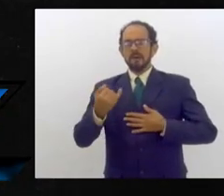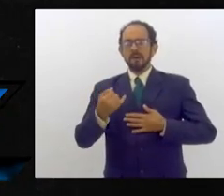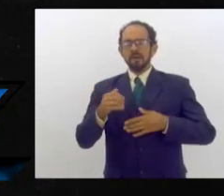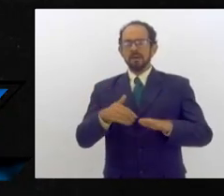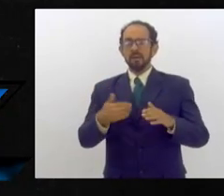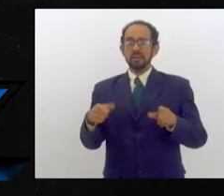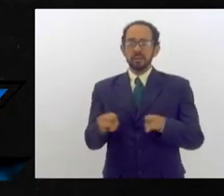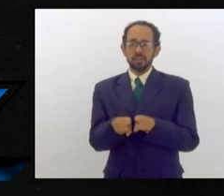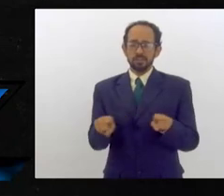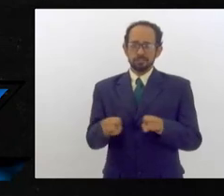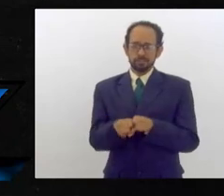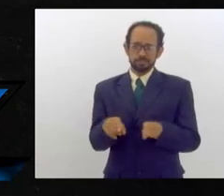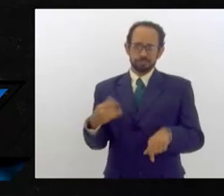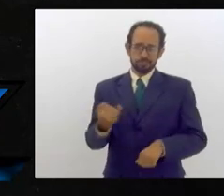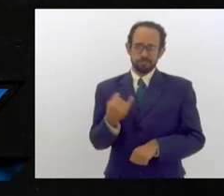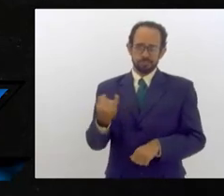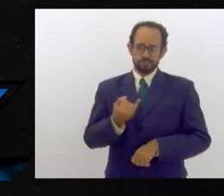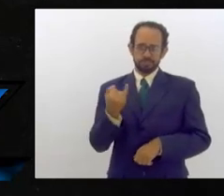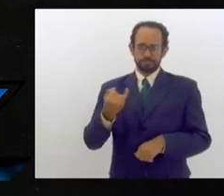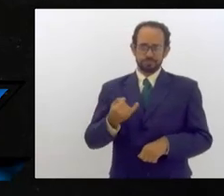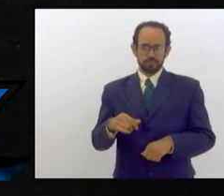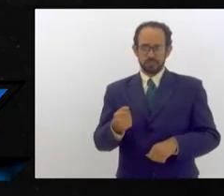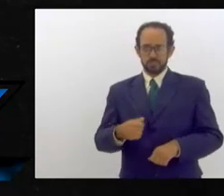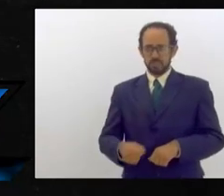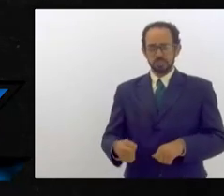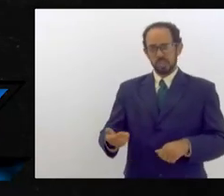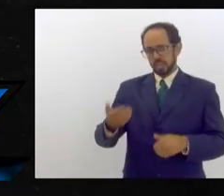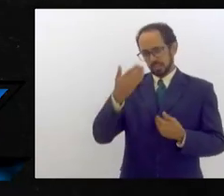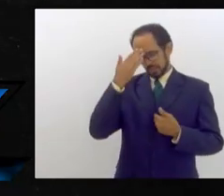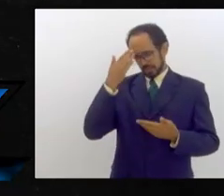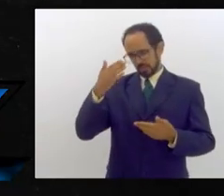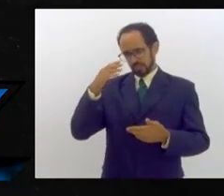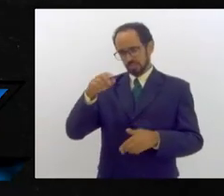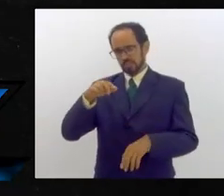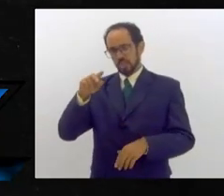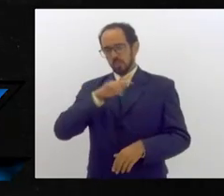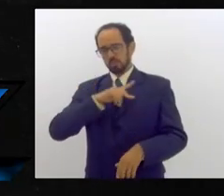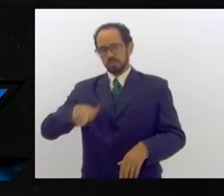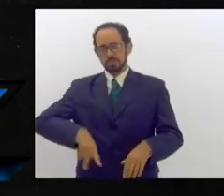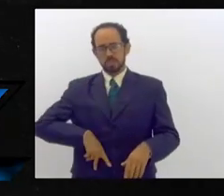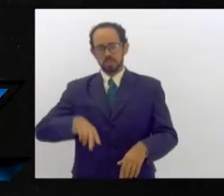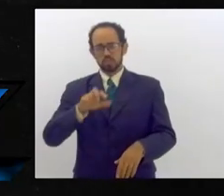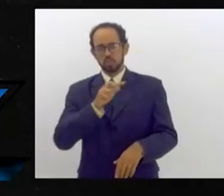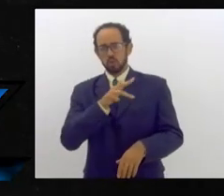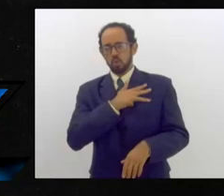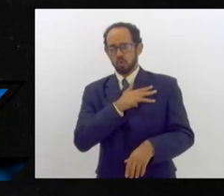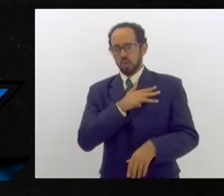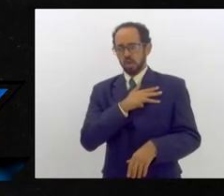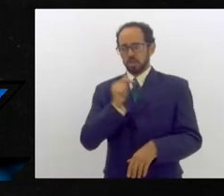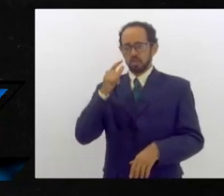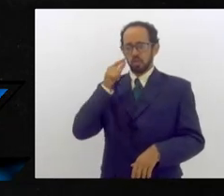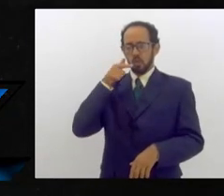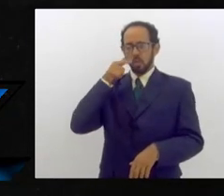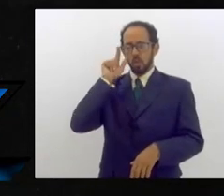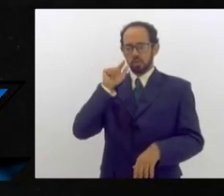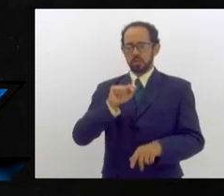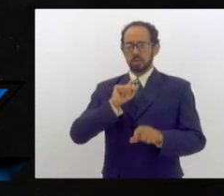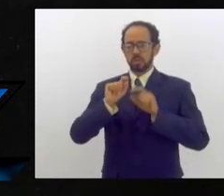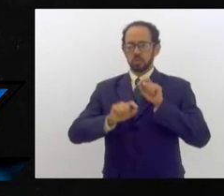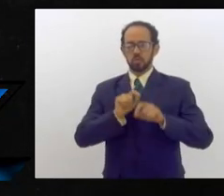não menos importante saudar quem iniciativa do nosso Presidente Luiz Inácio Lula da Silva que ontem estabeleceu